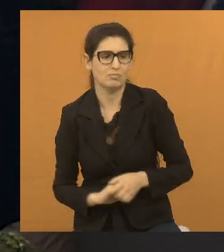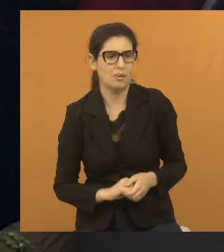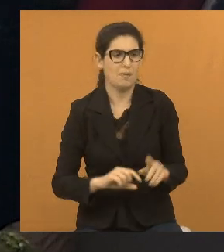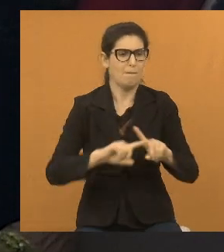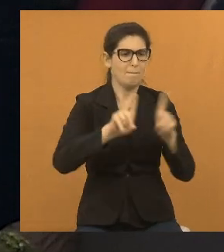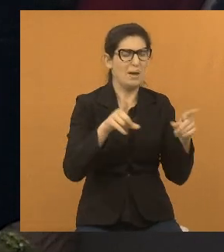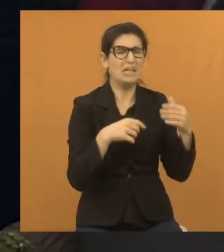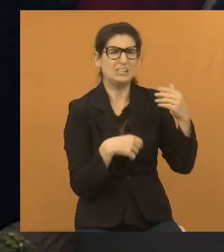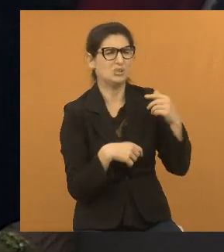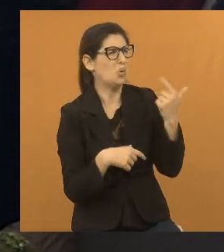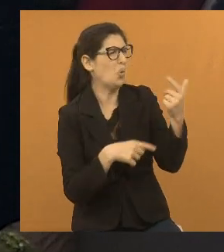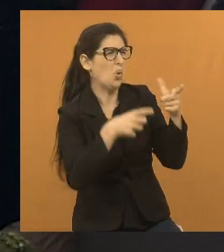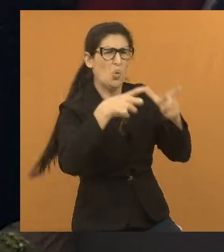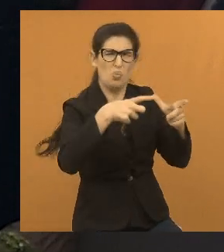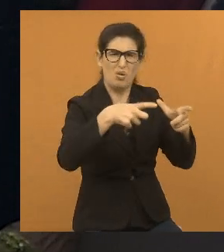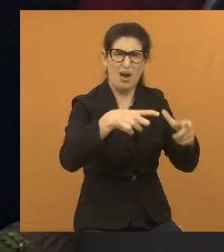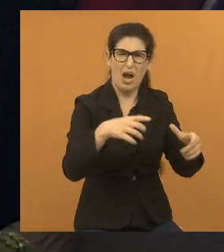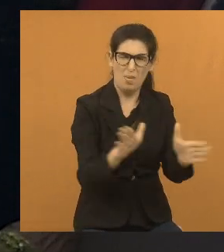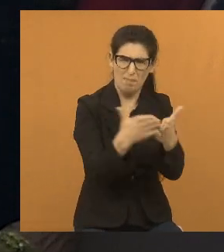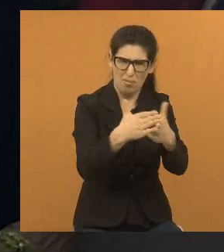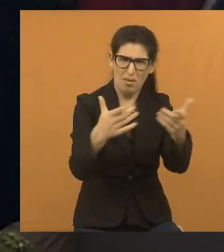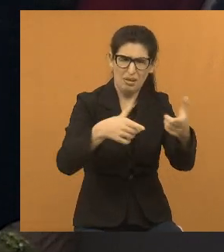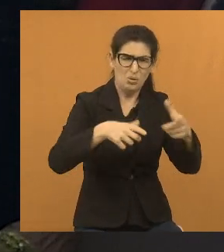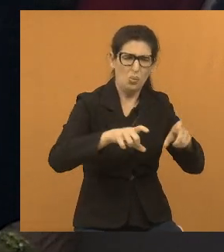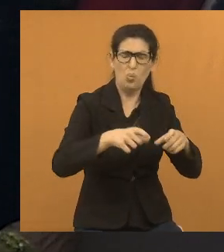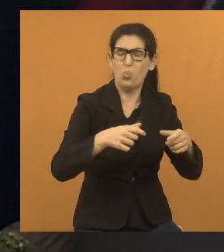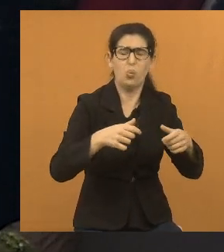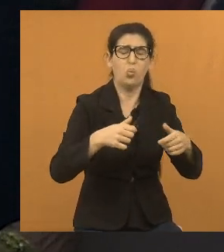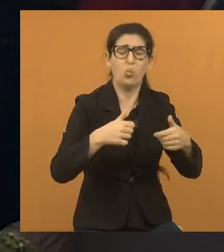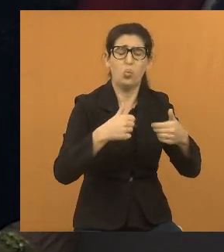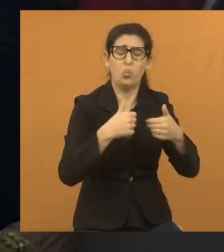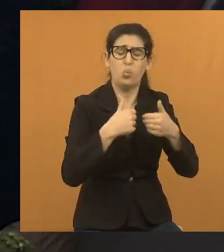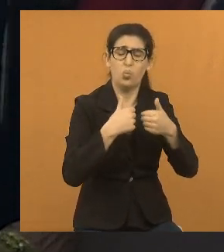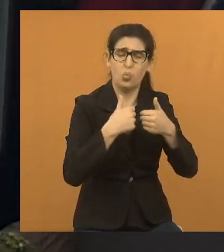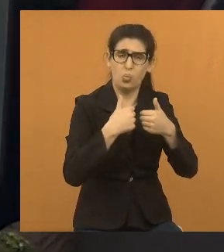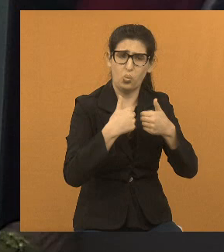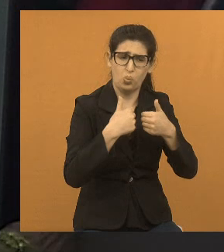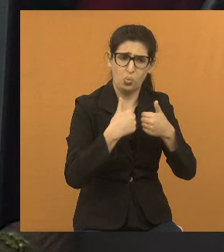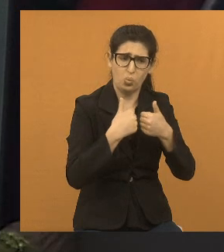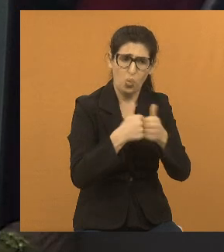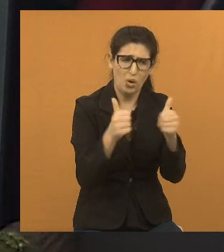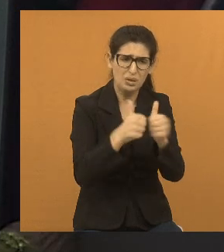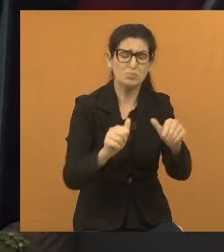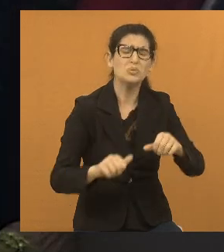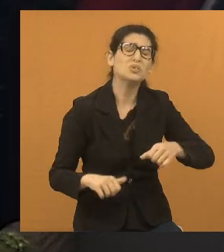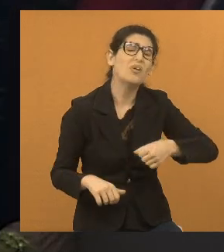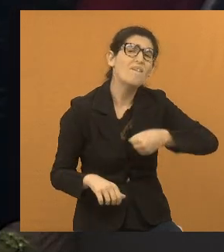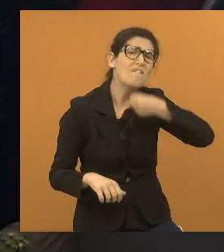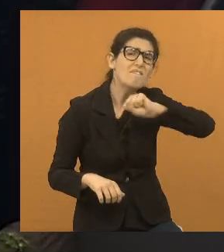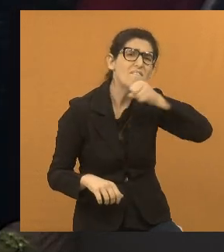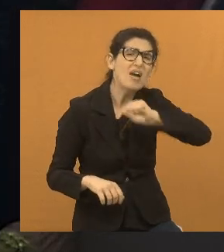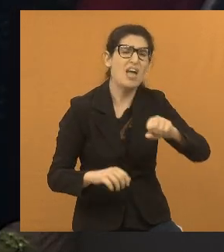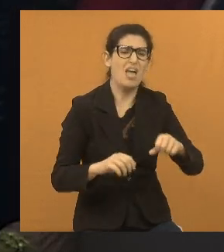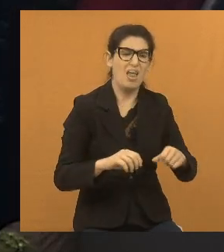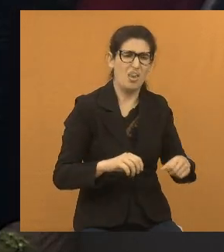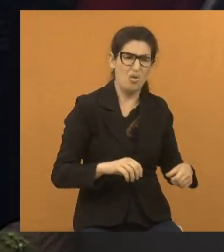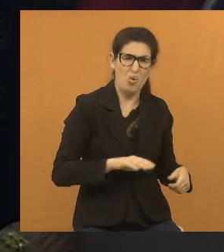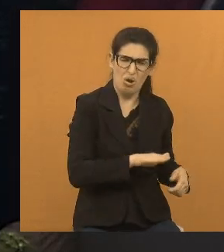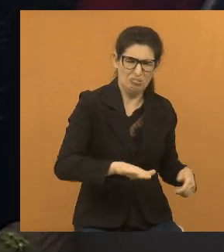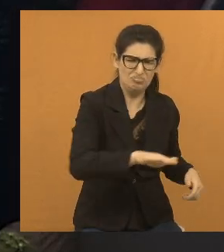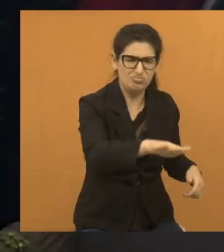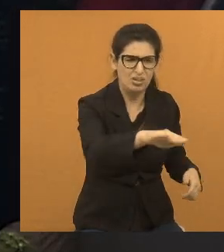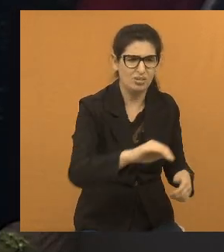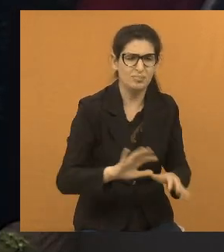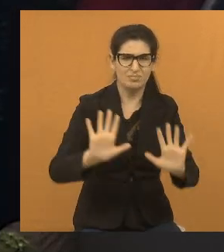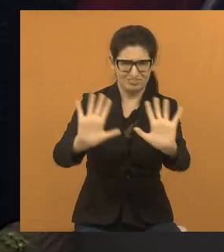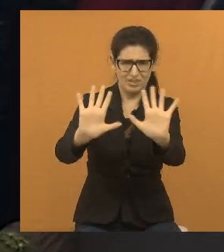velho, sucateado, não entra naquele local. Então, a questão em si, que eu estou colocando, é que vocês falam sobre a questão de deslocar a